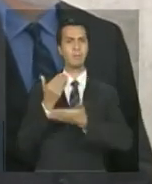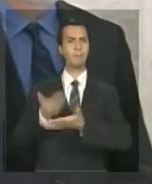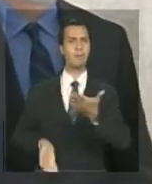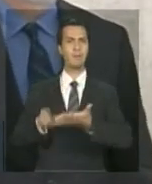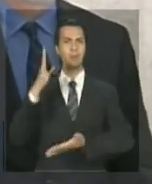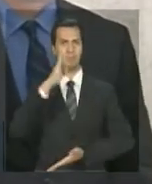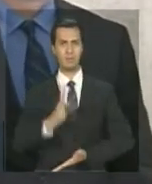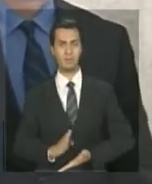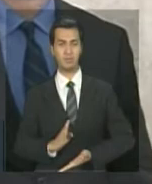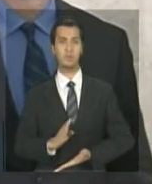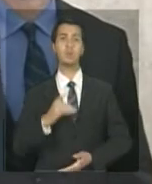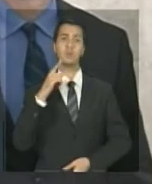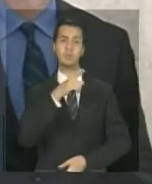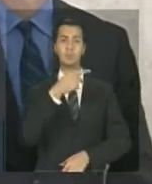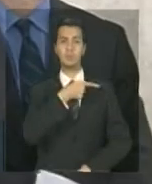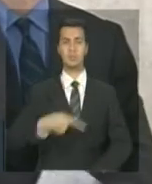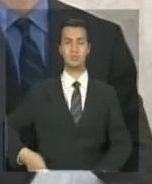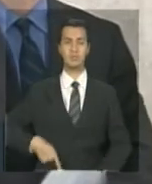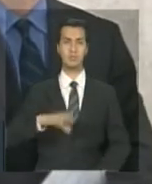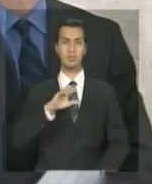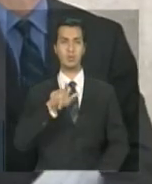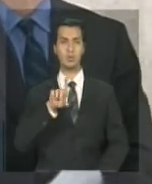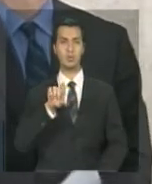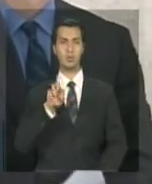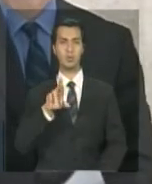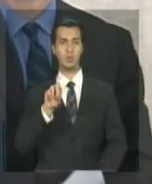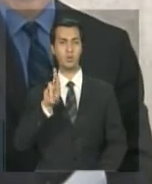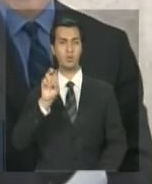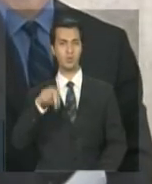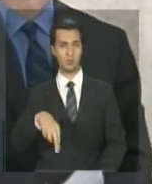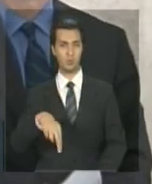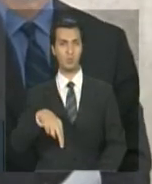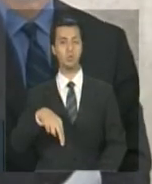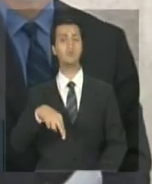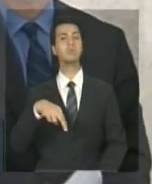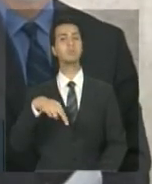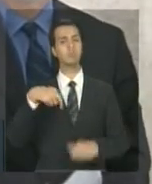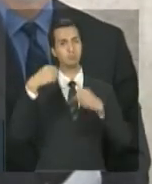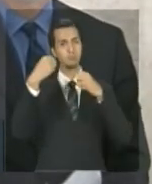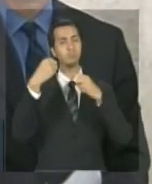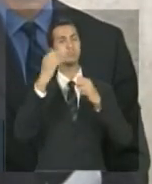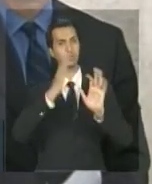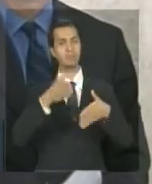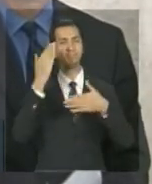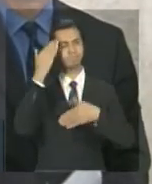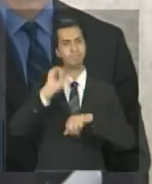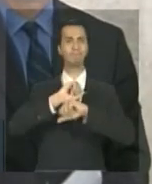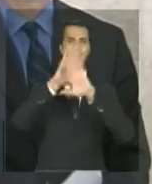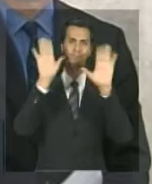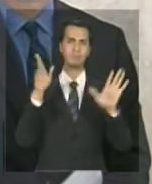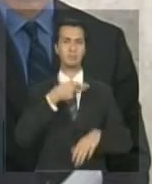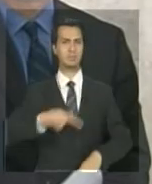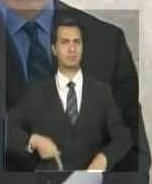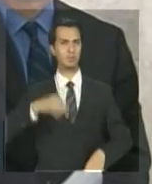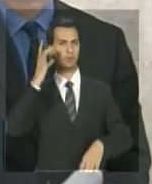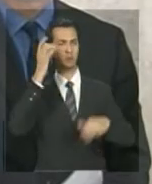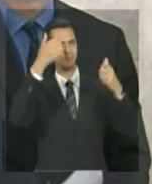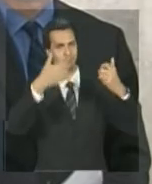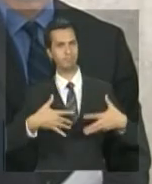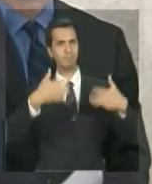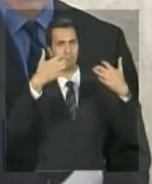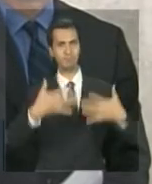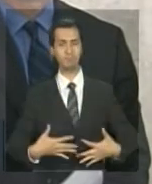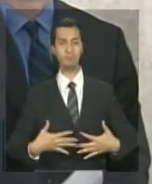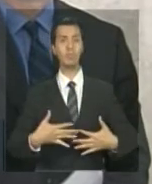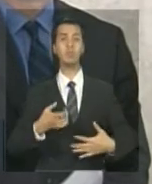presidente Calderón entendeu as razões que a presidenta expôs, e esse processo começa já na semana que vem. Acreditamos que, dentro de um